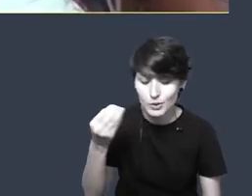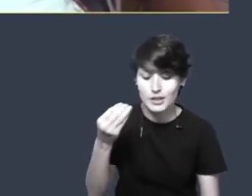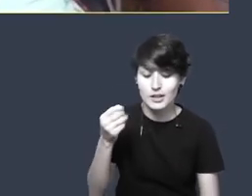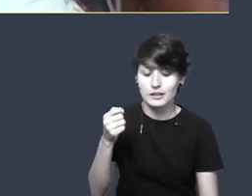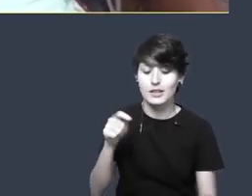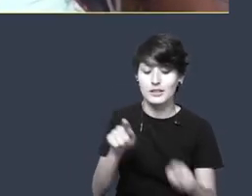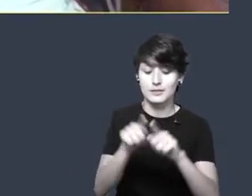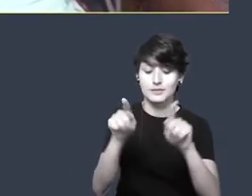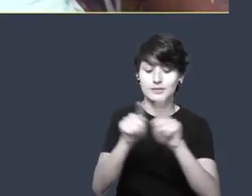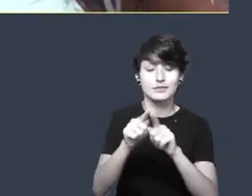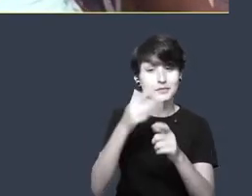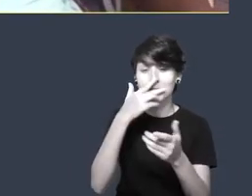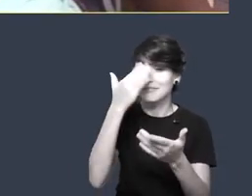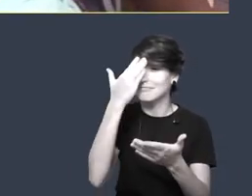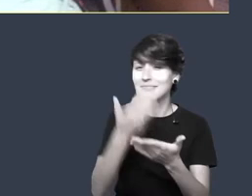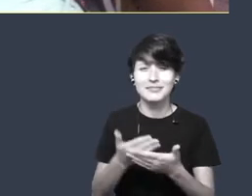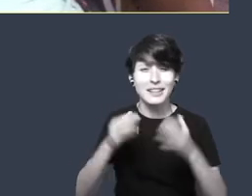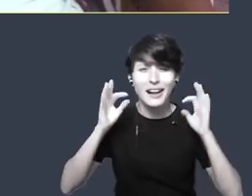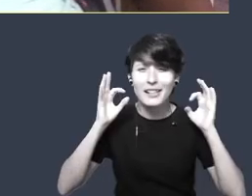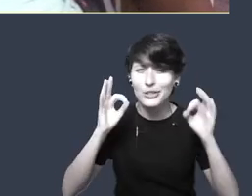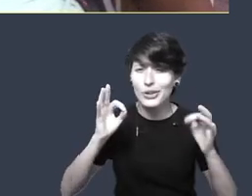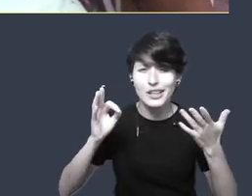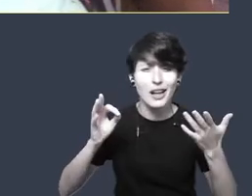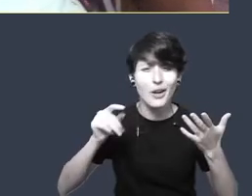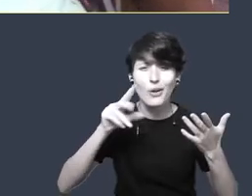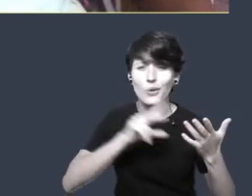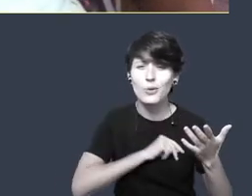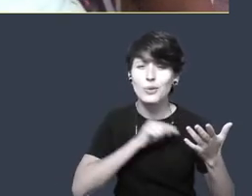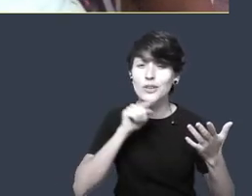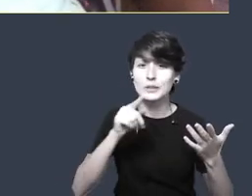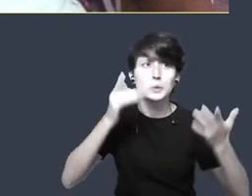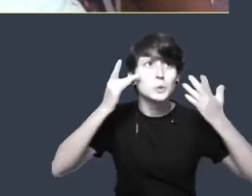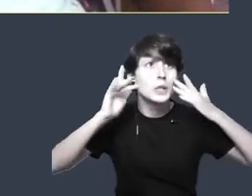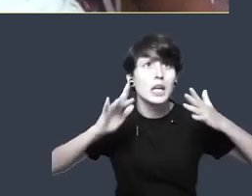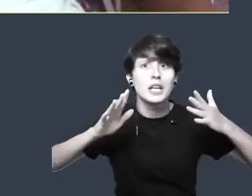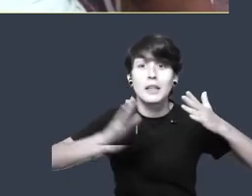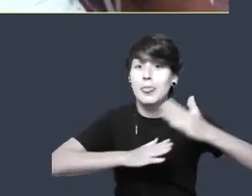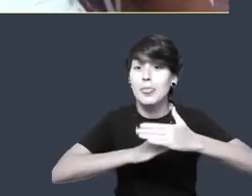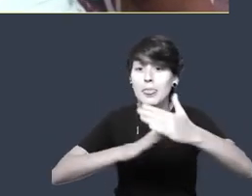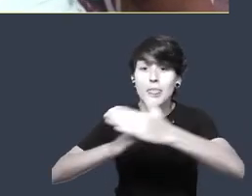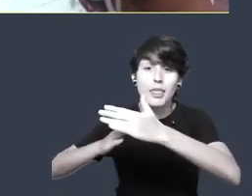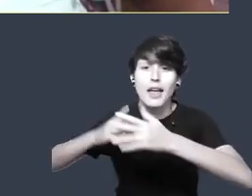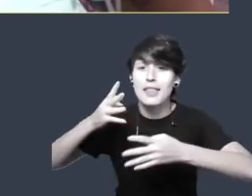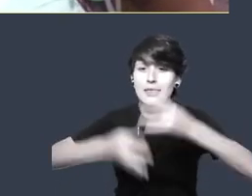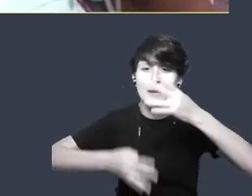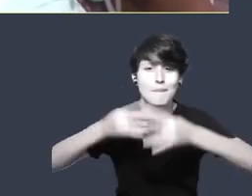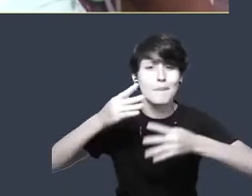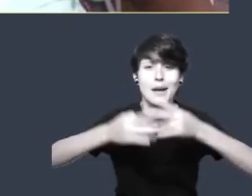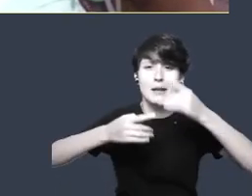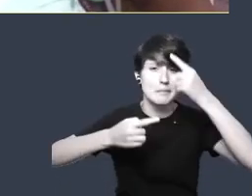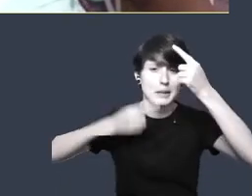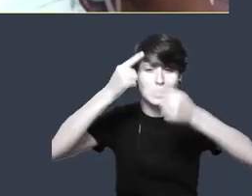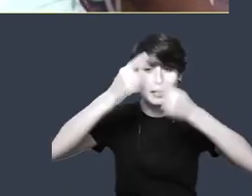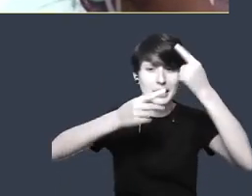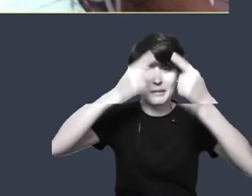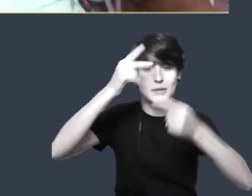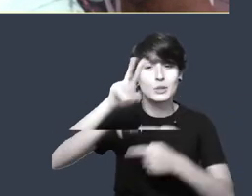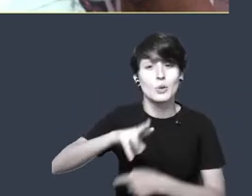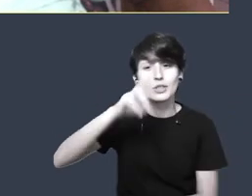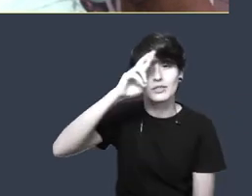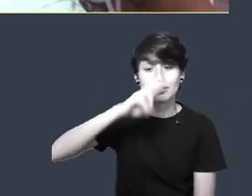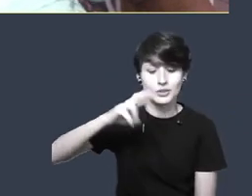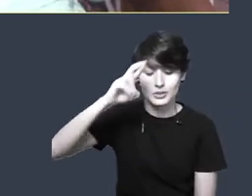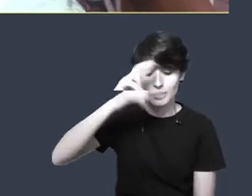Não, acho total. Eu fico pensando assim, cara, será que isso não, sei lá, não limita a criatividade das pessoas que estão usando o Photoshop? Eu fiquei um